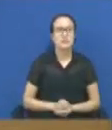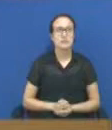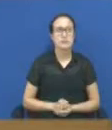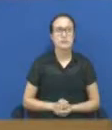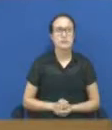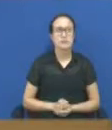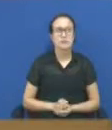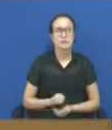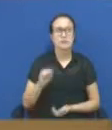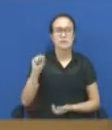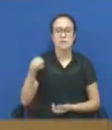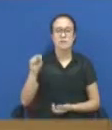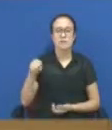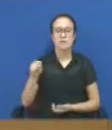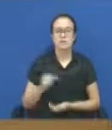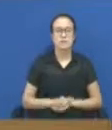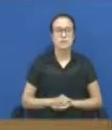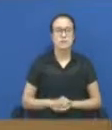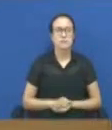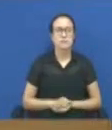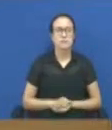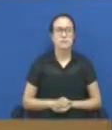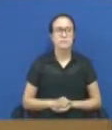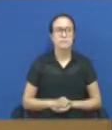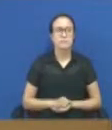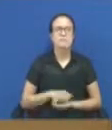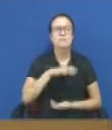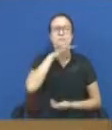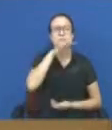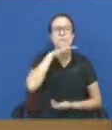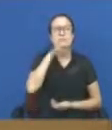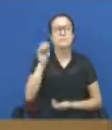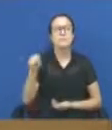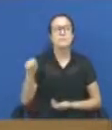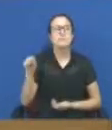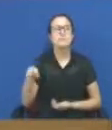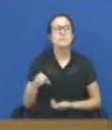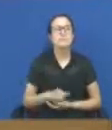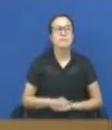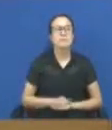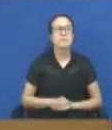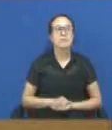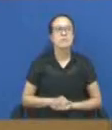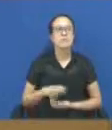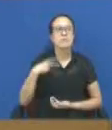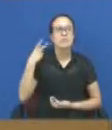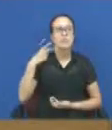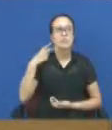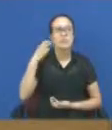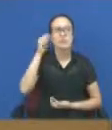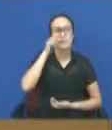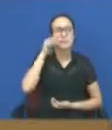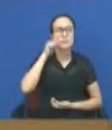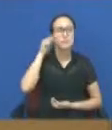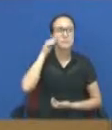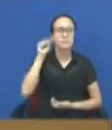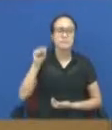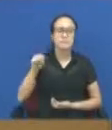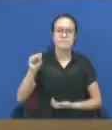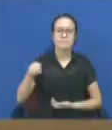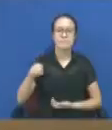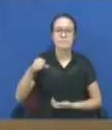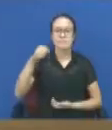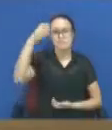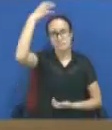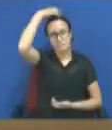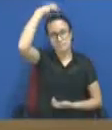Sim, com justificativa. Vereador André Henrique. Sim. Vereador André Moisés. Sim. Darcy Reis.